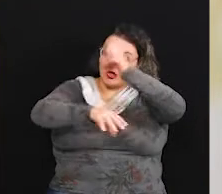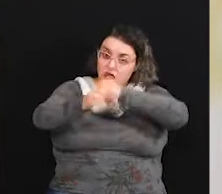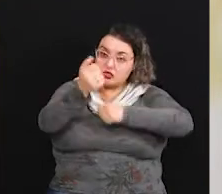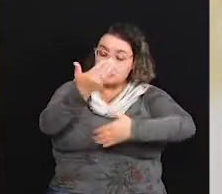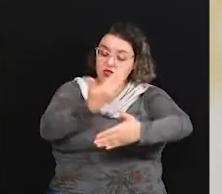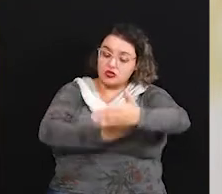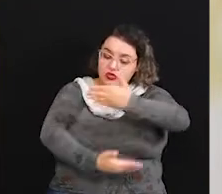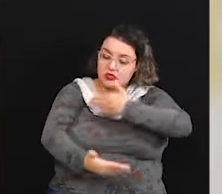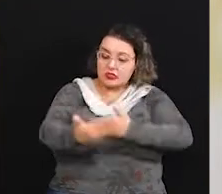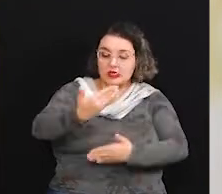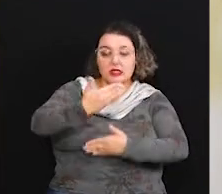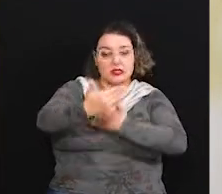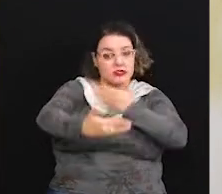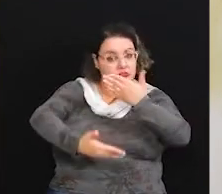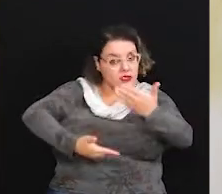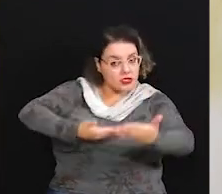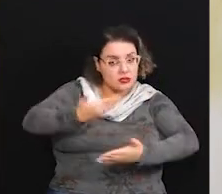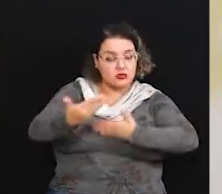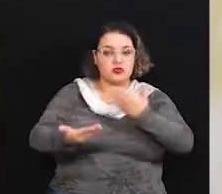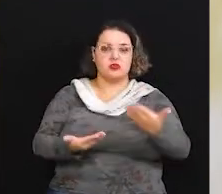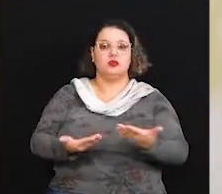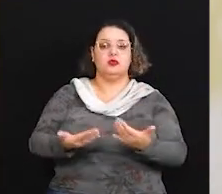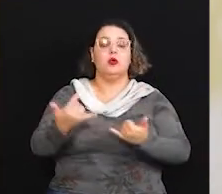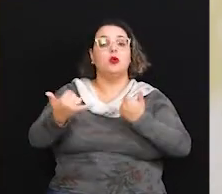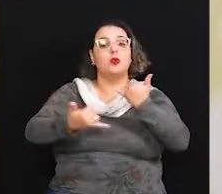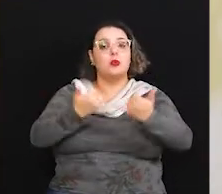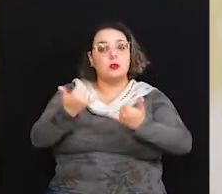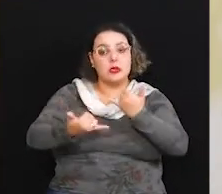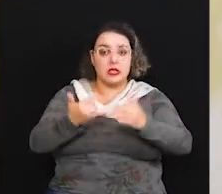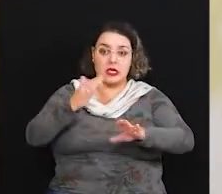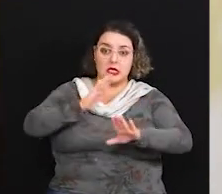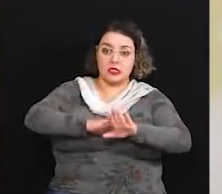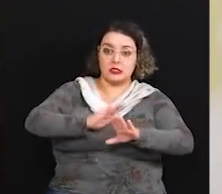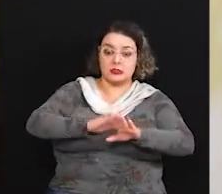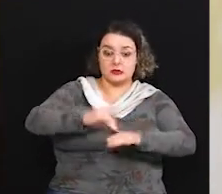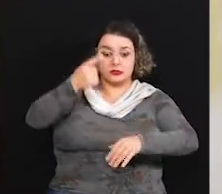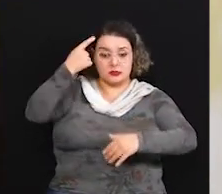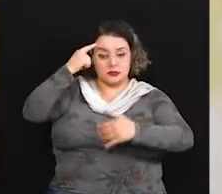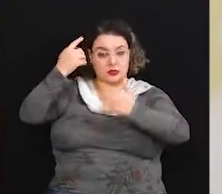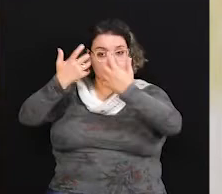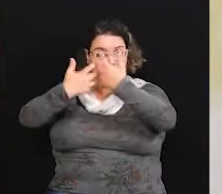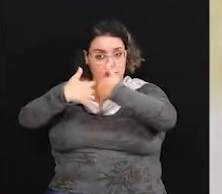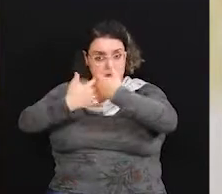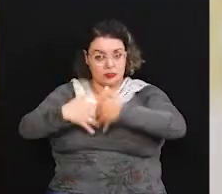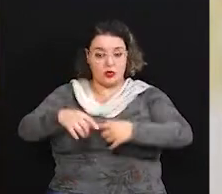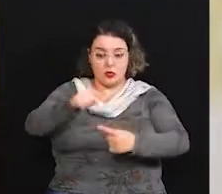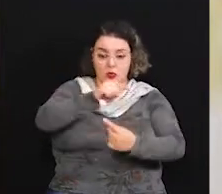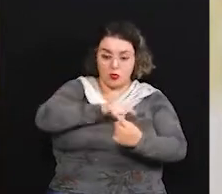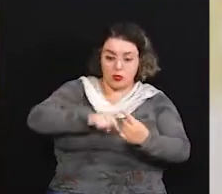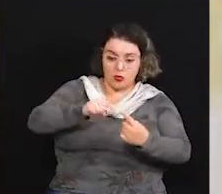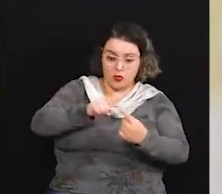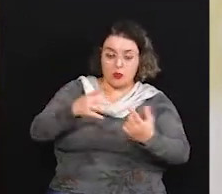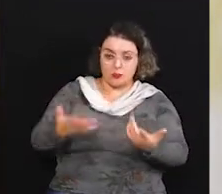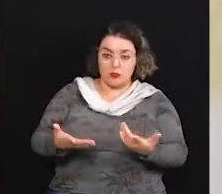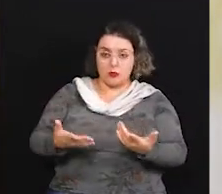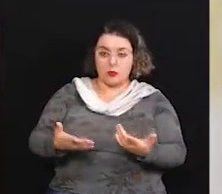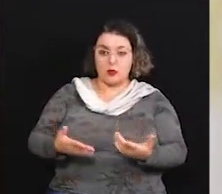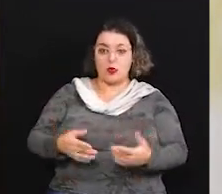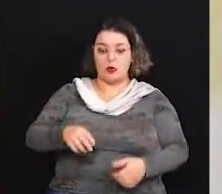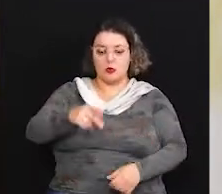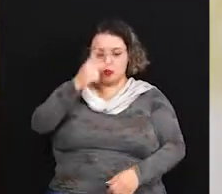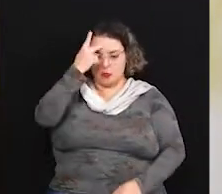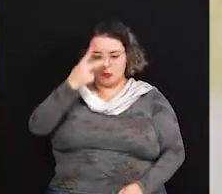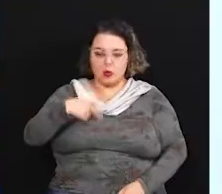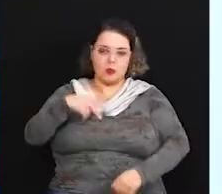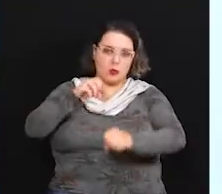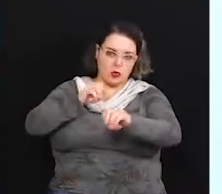com interações, né? Um brincar onde as atividades são pensadas com objetivos pelo educador,